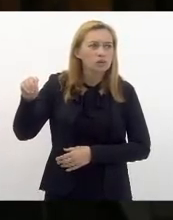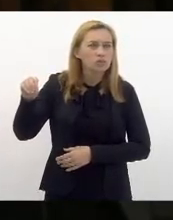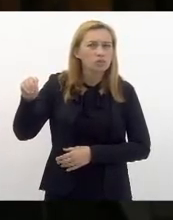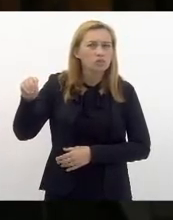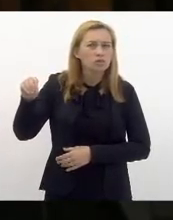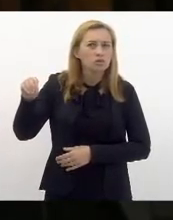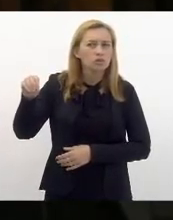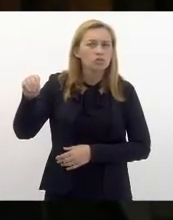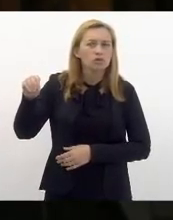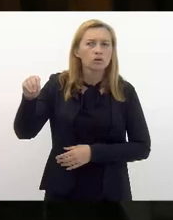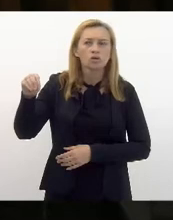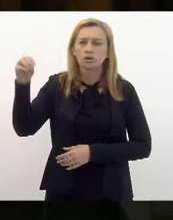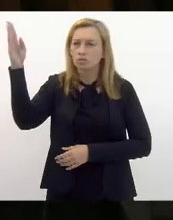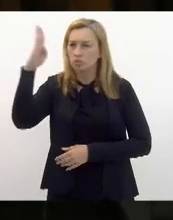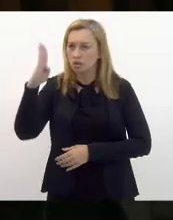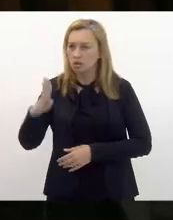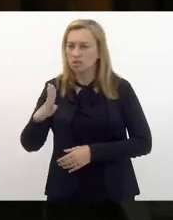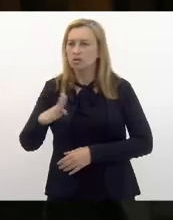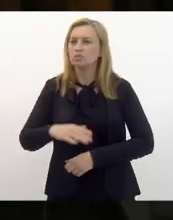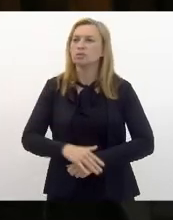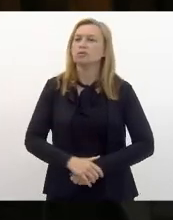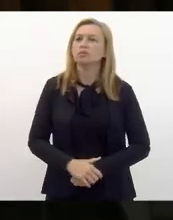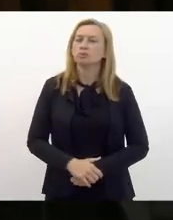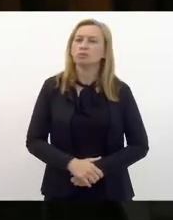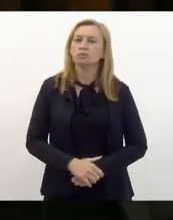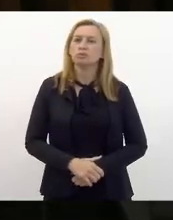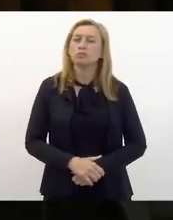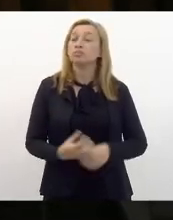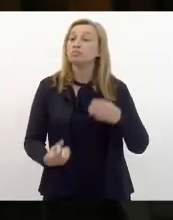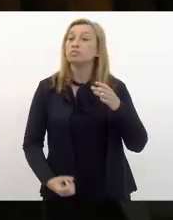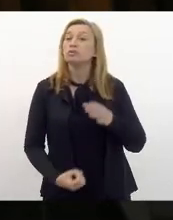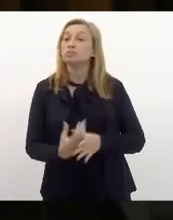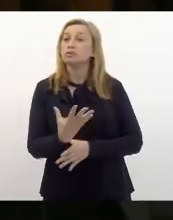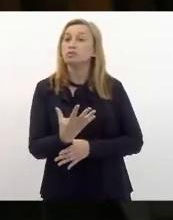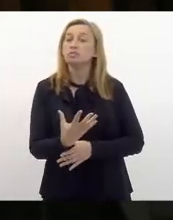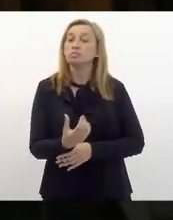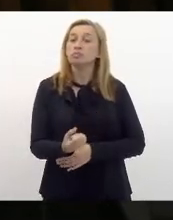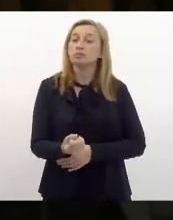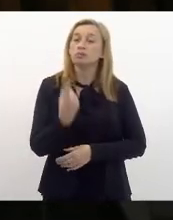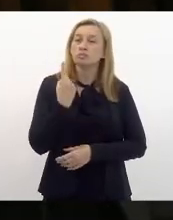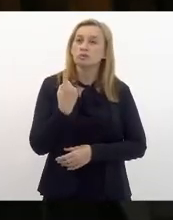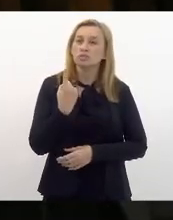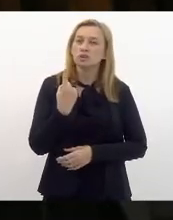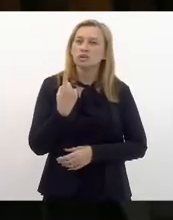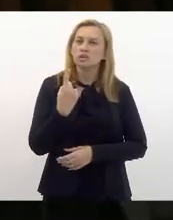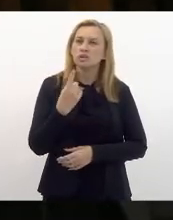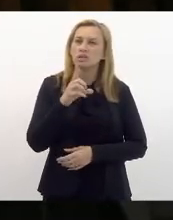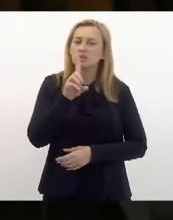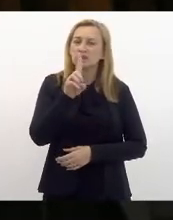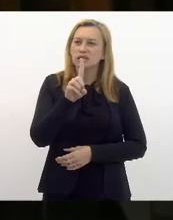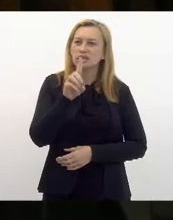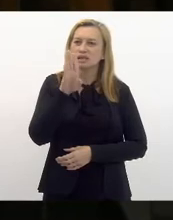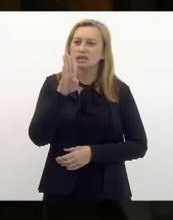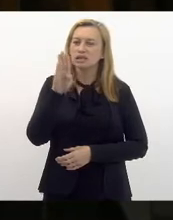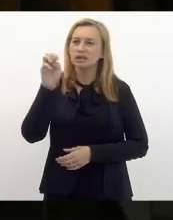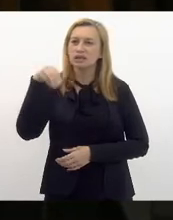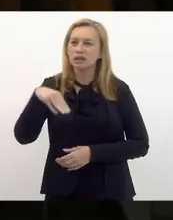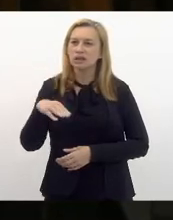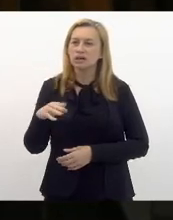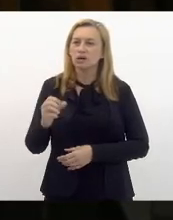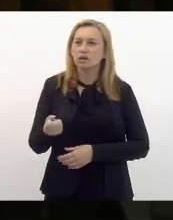a união Brasil que é formado pelo Éden com Reis